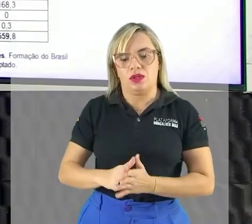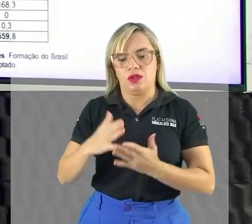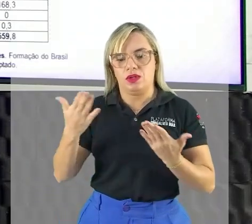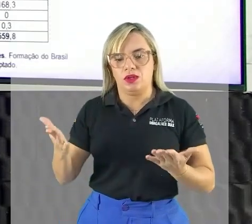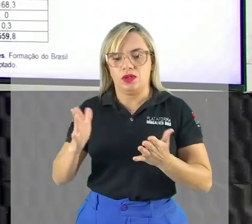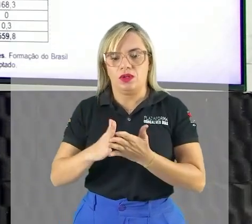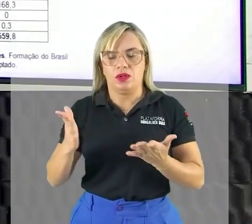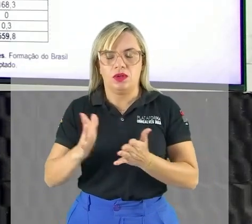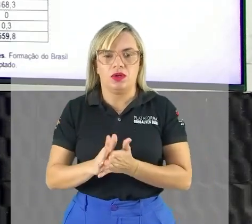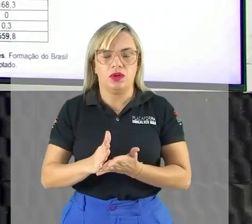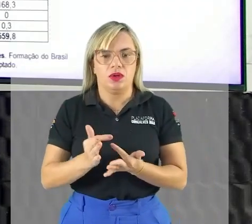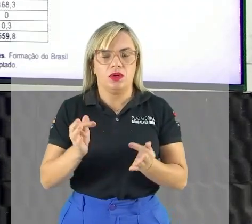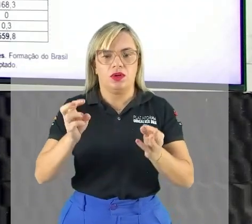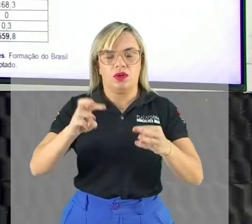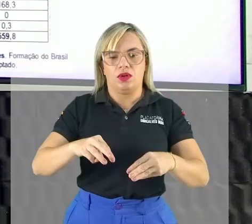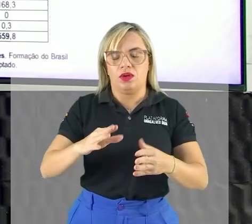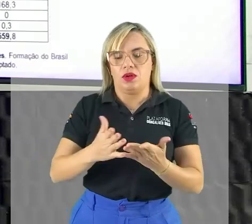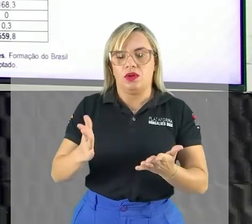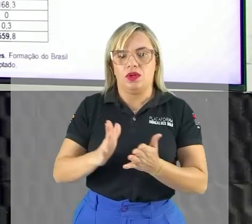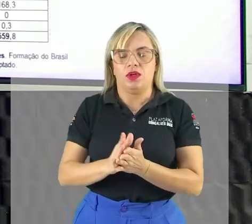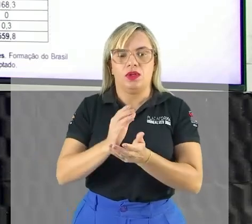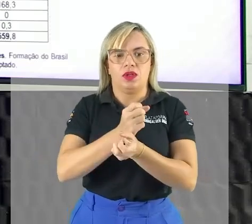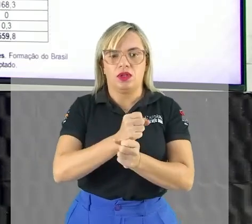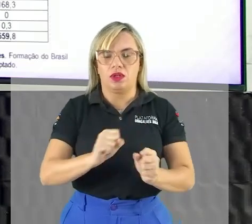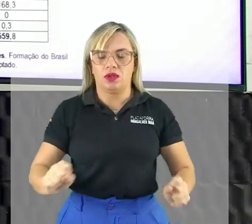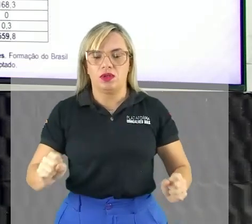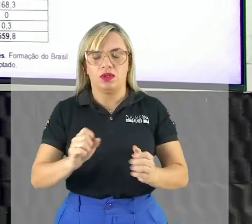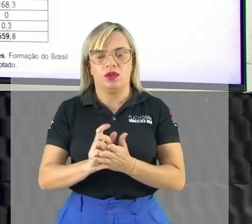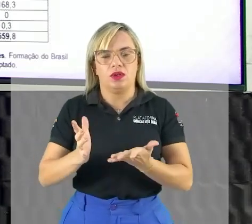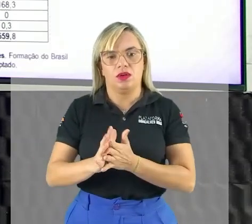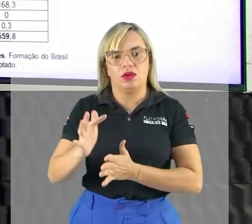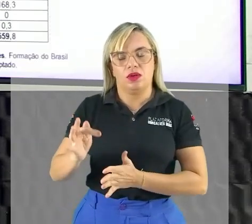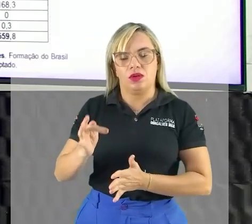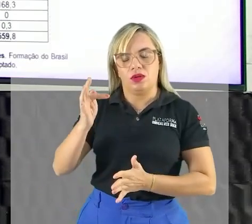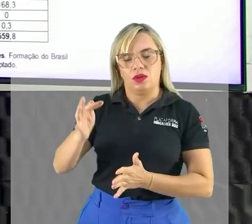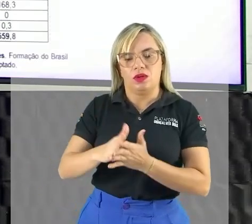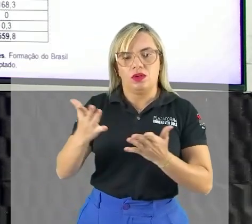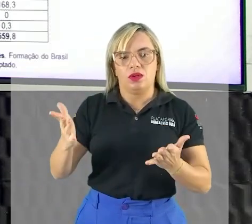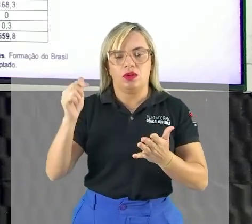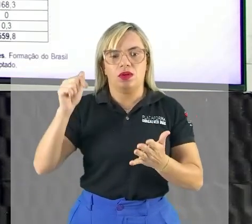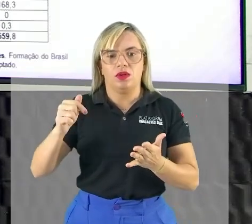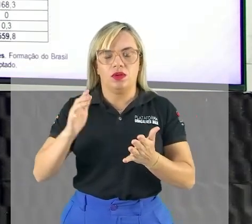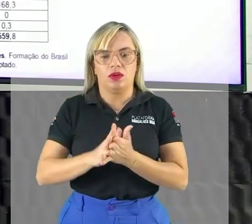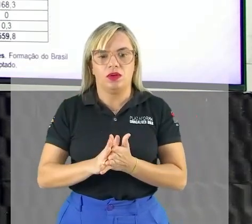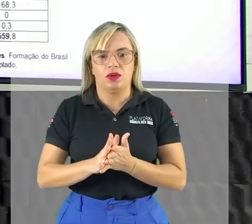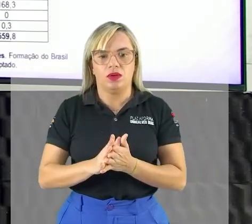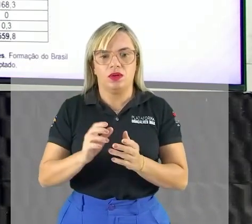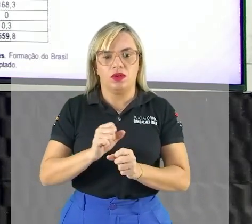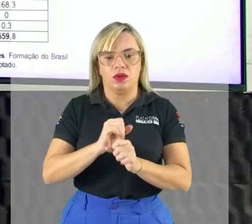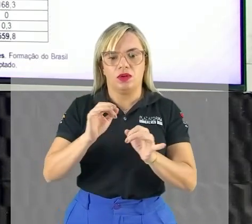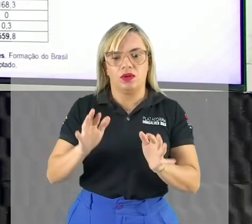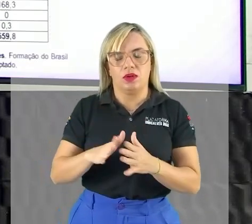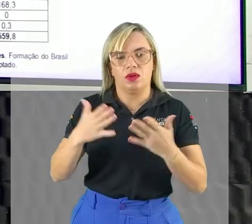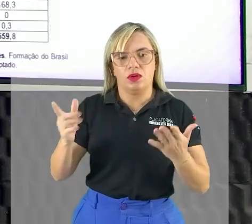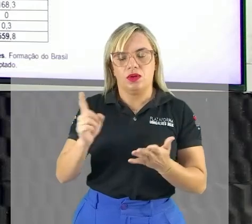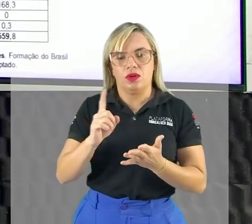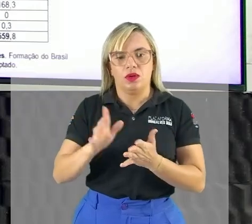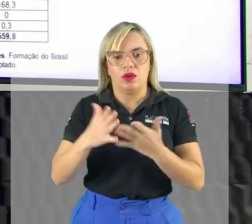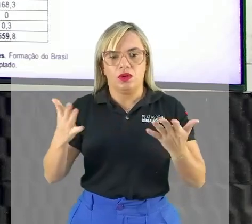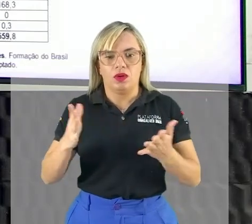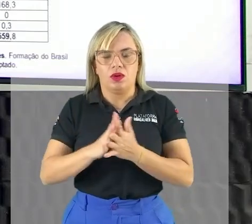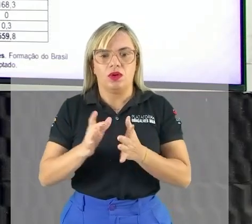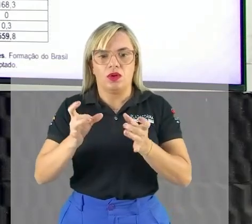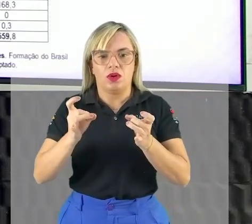negreiro o fim da escravização também mas à frente né ou seja isso vai diminuindo relativamente Até porque não vai ficando mais atrativo o